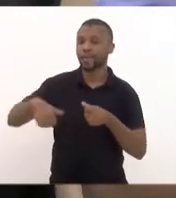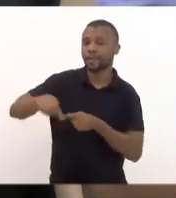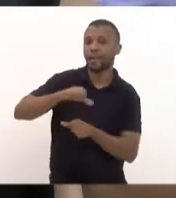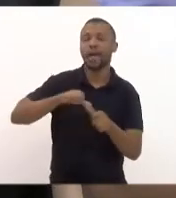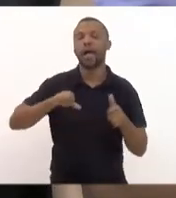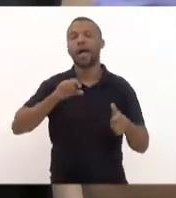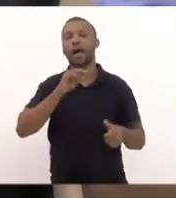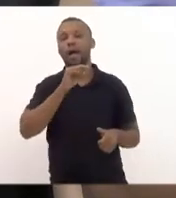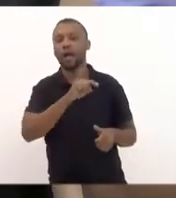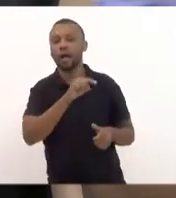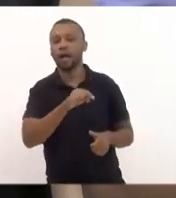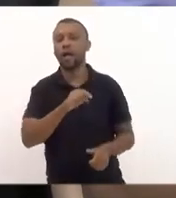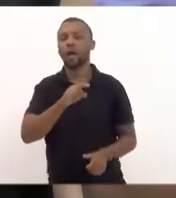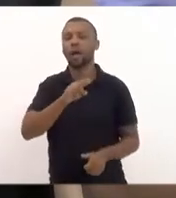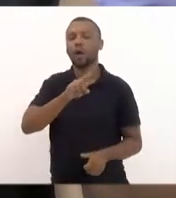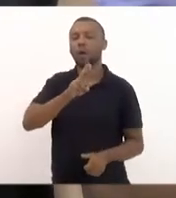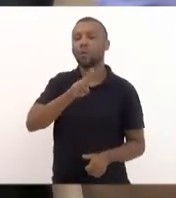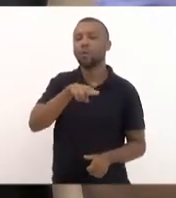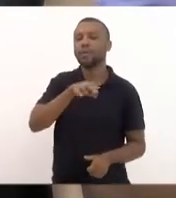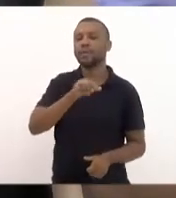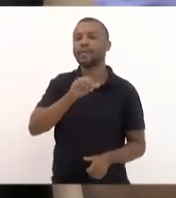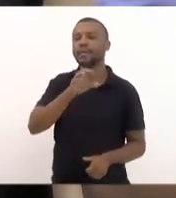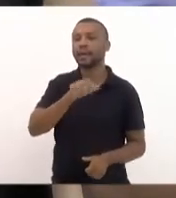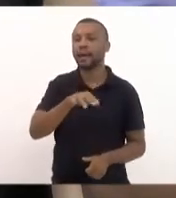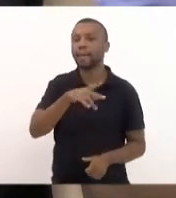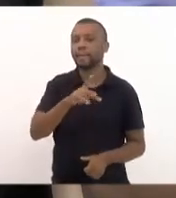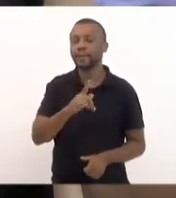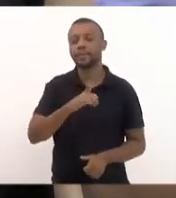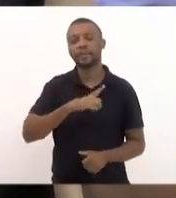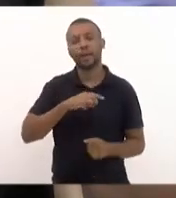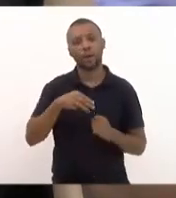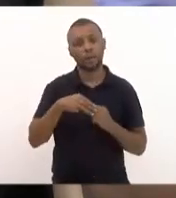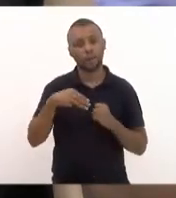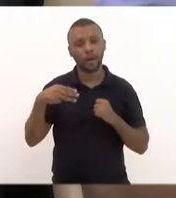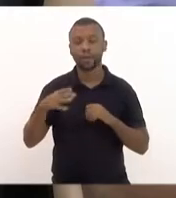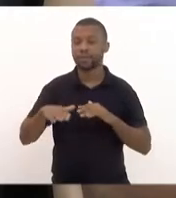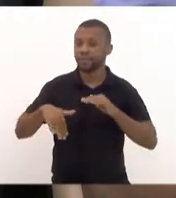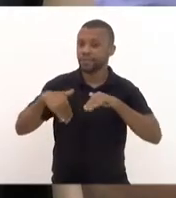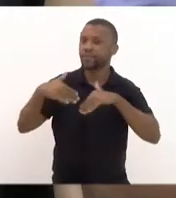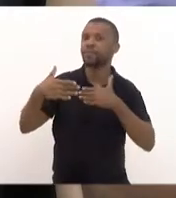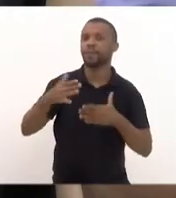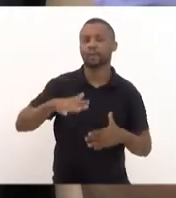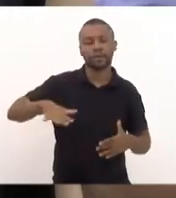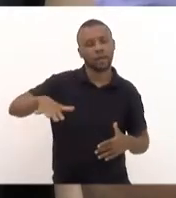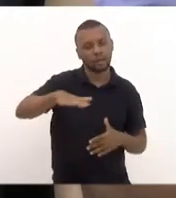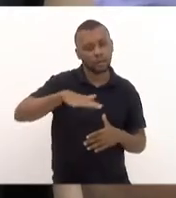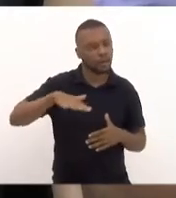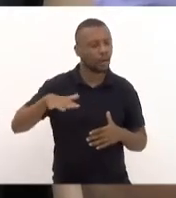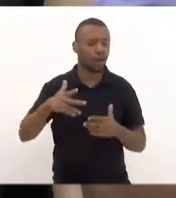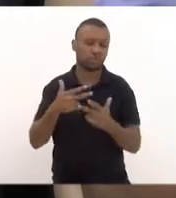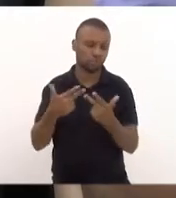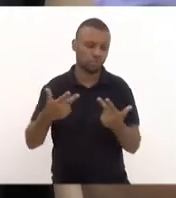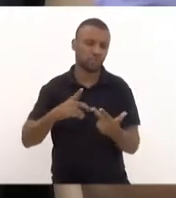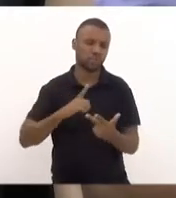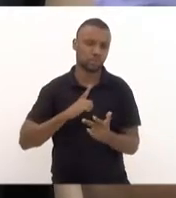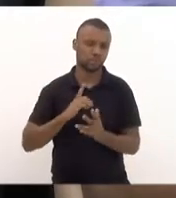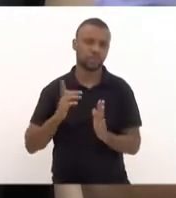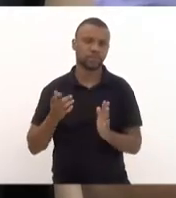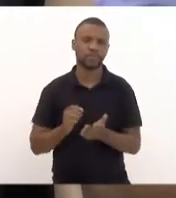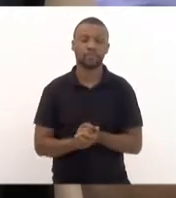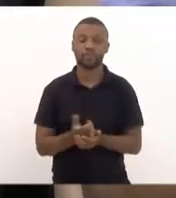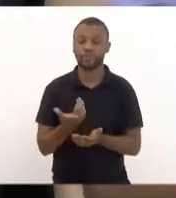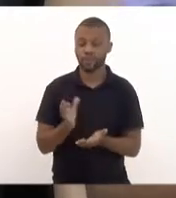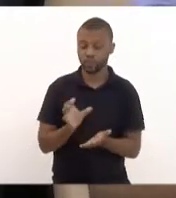psicopédico, né? A gente precisa ter mais integração. E agora tem lá o mestrado de desenvolvimento regional e a gente precisa trabalhar nessa direção. Pode ir. Tem o campo de Nova Iguaçu, né? Sim,